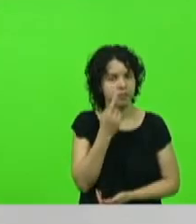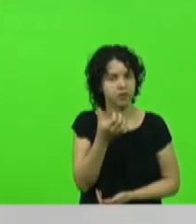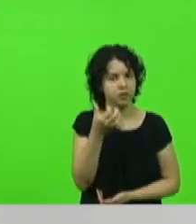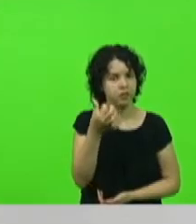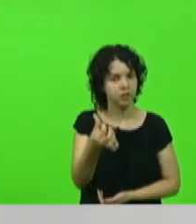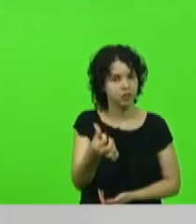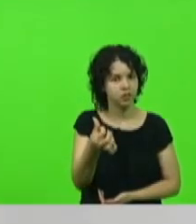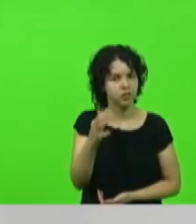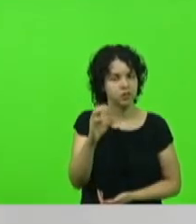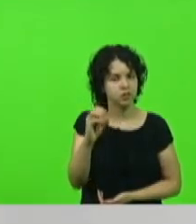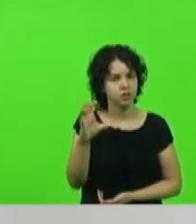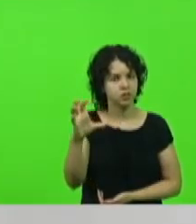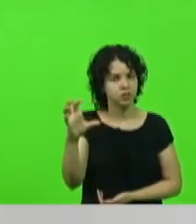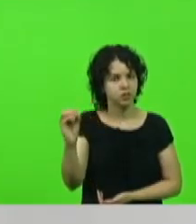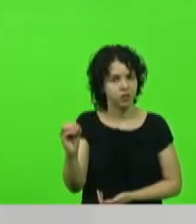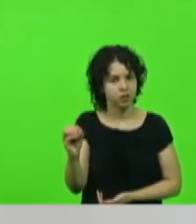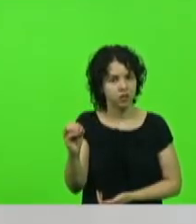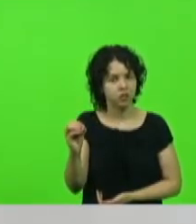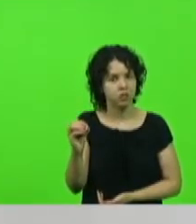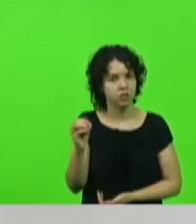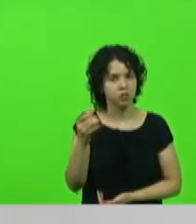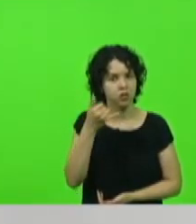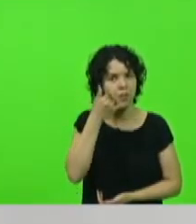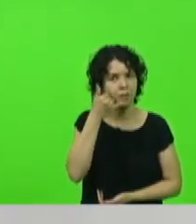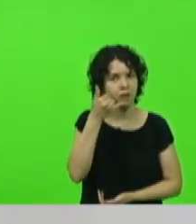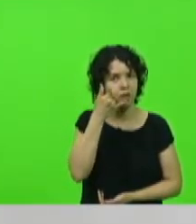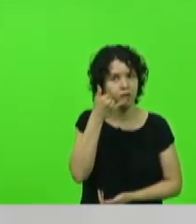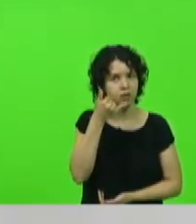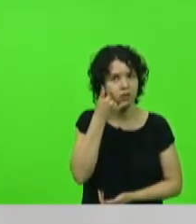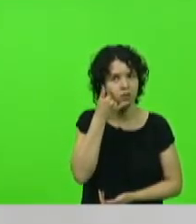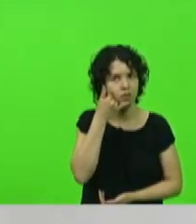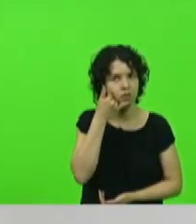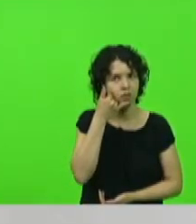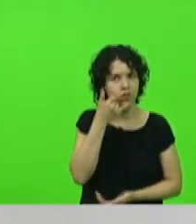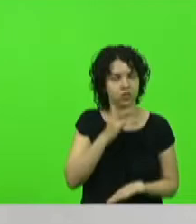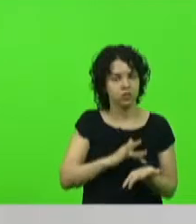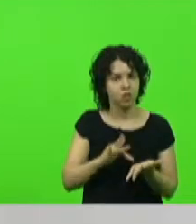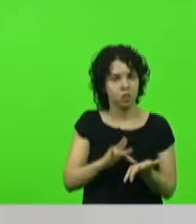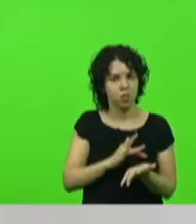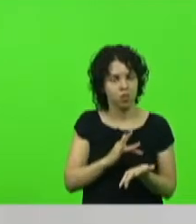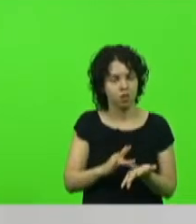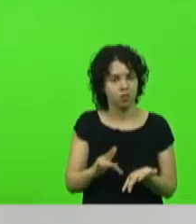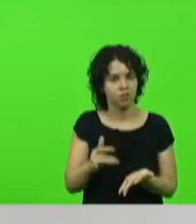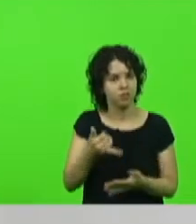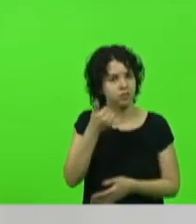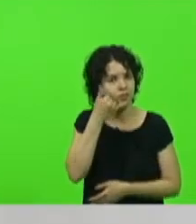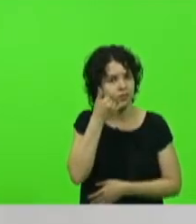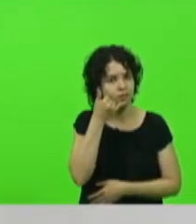600 aparelhos celulares, deputado Maurício Scudillac,